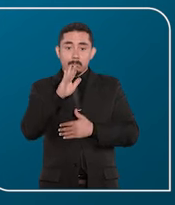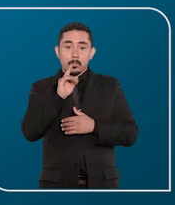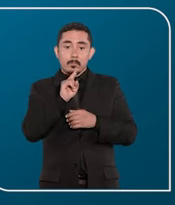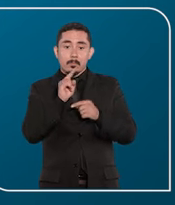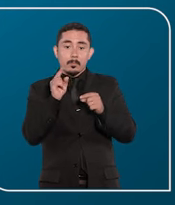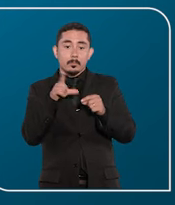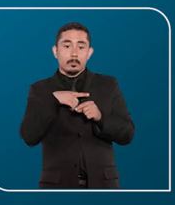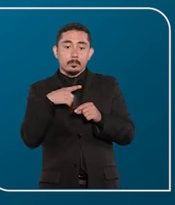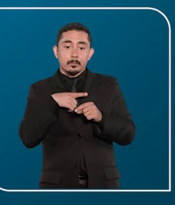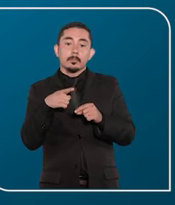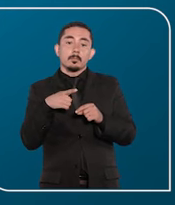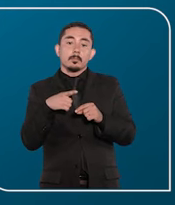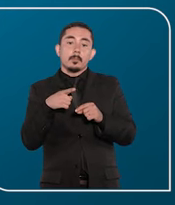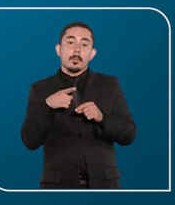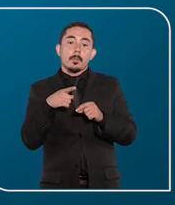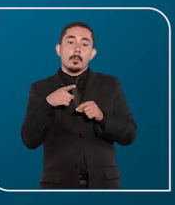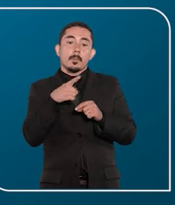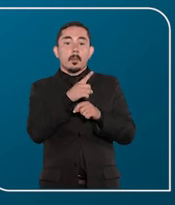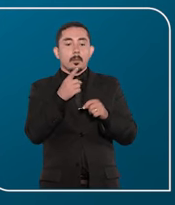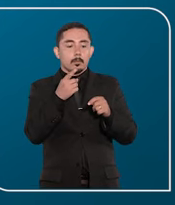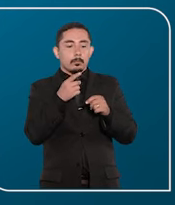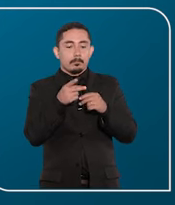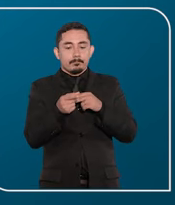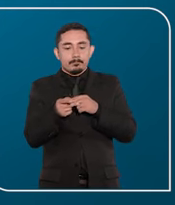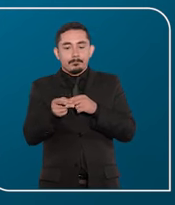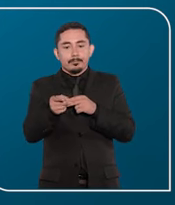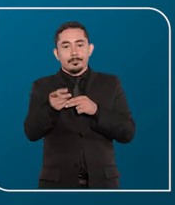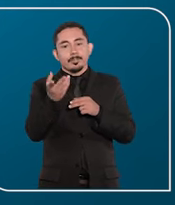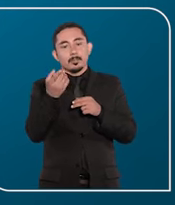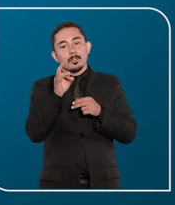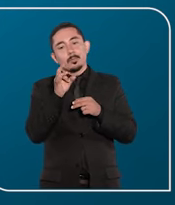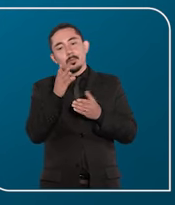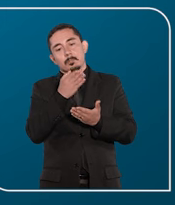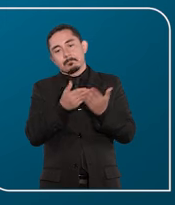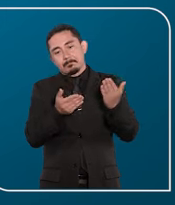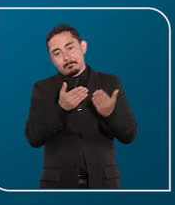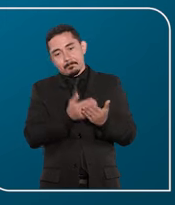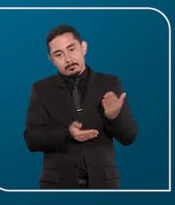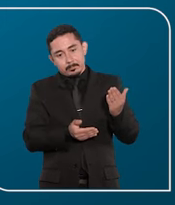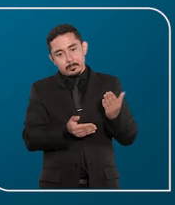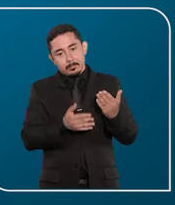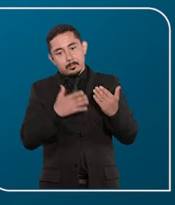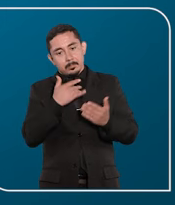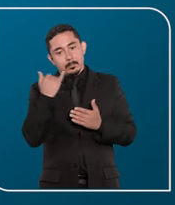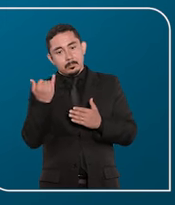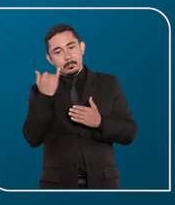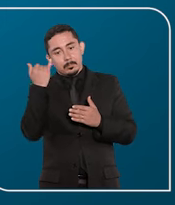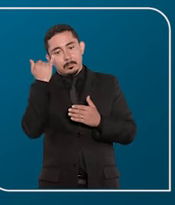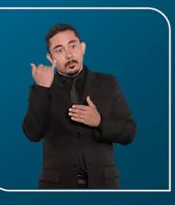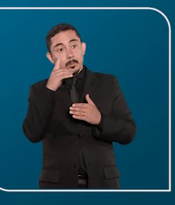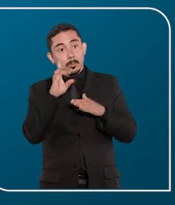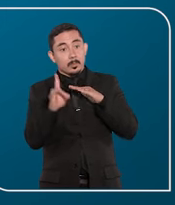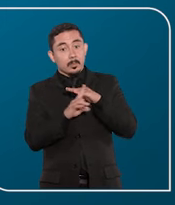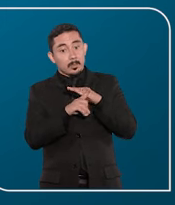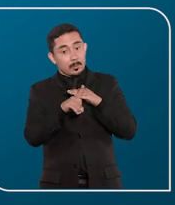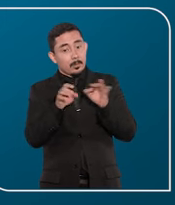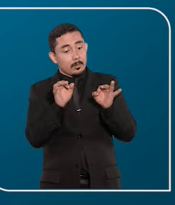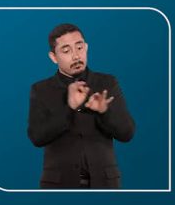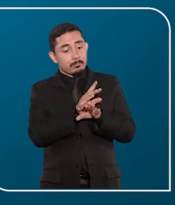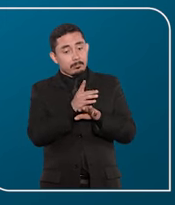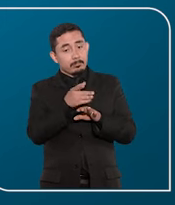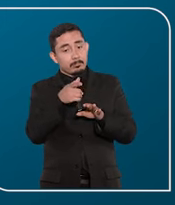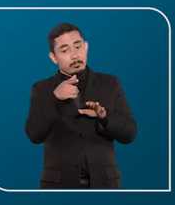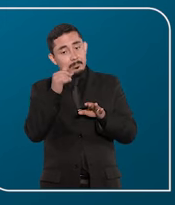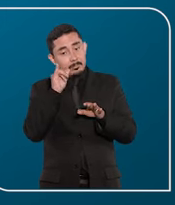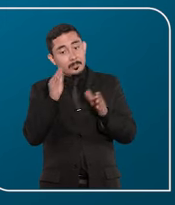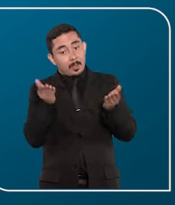por bastante tempo, ele só tem a perder. E aí é que se torna relevante para o cliente a solução do conflito.